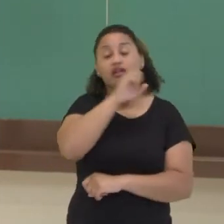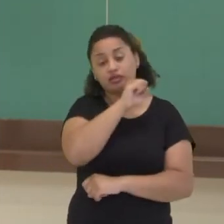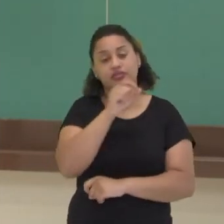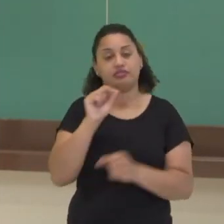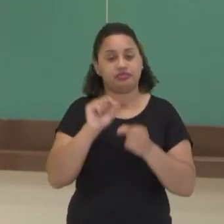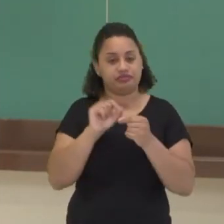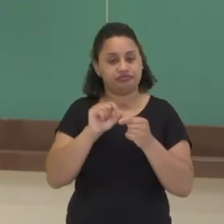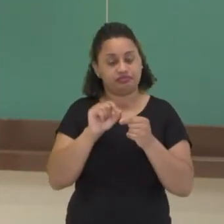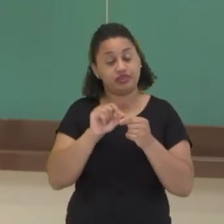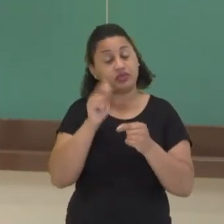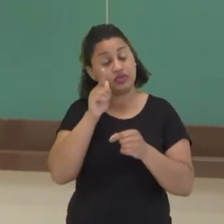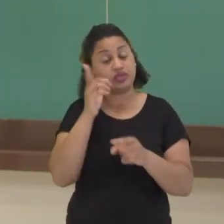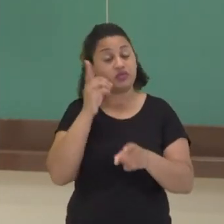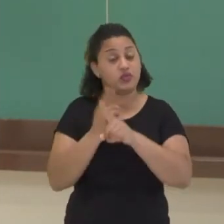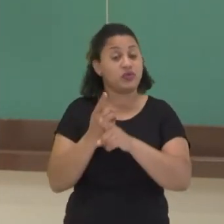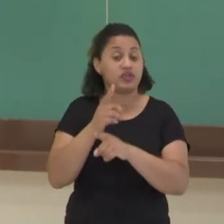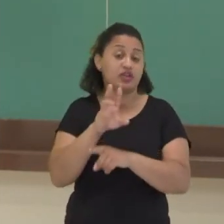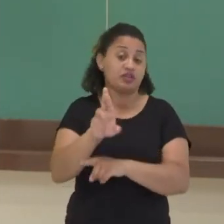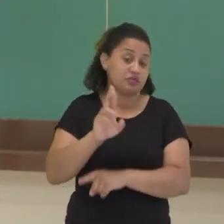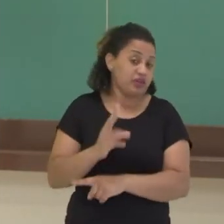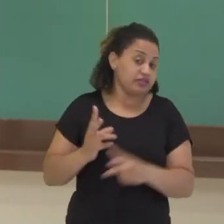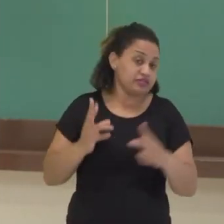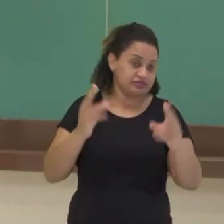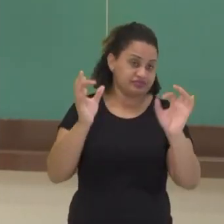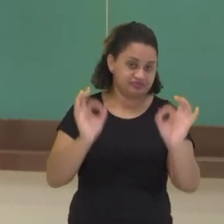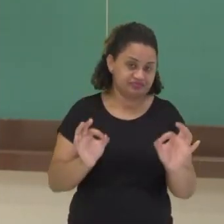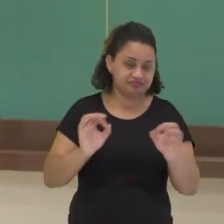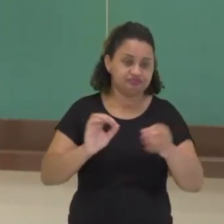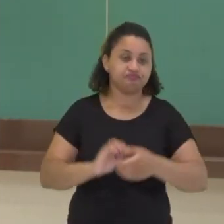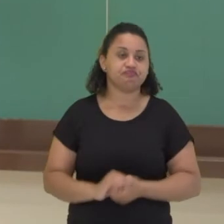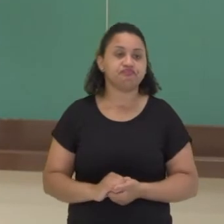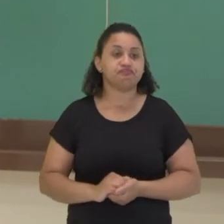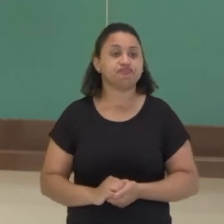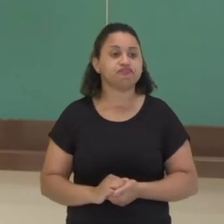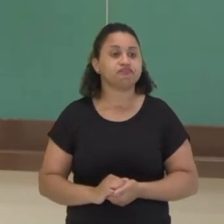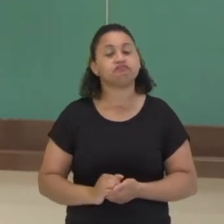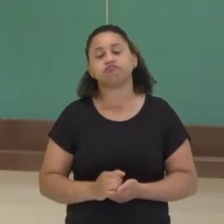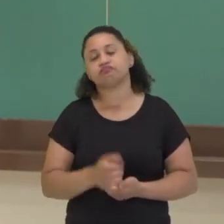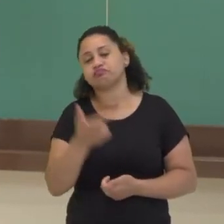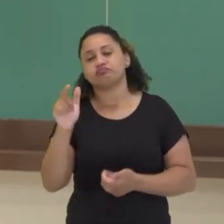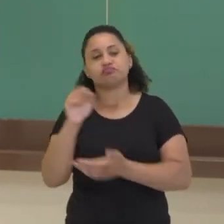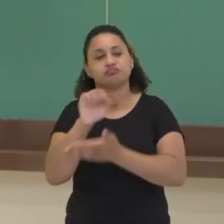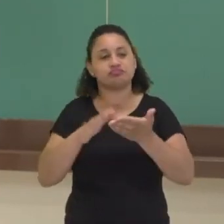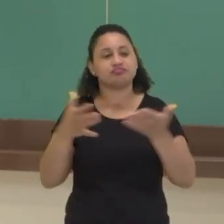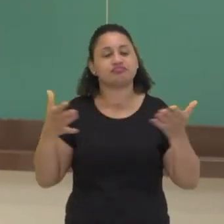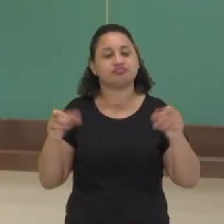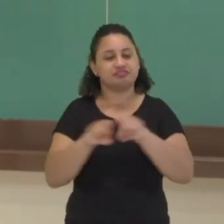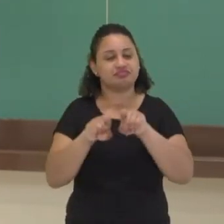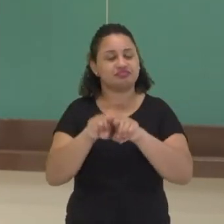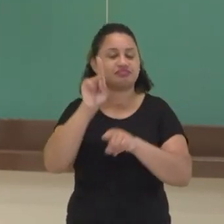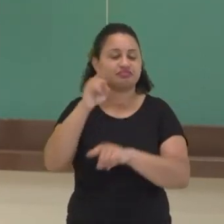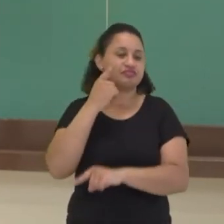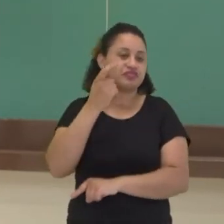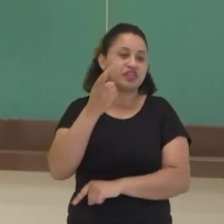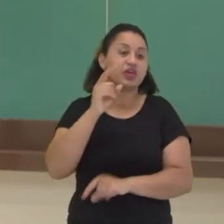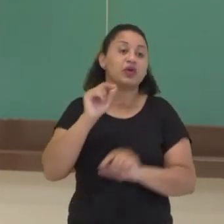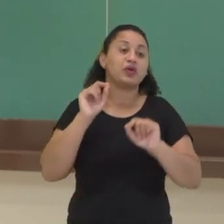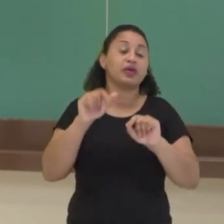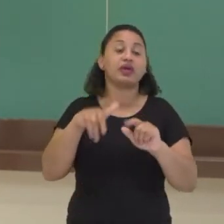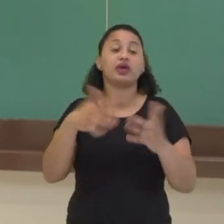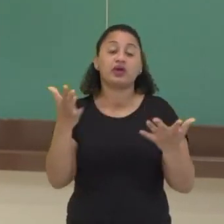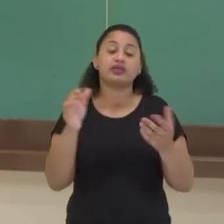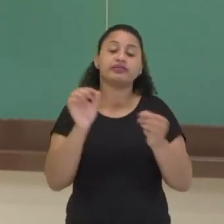eu chego no mesmo resultado. Então, você tem aí opções de cálculo para